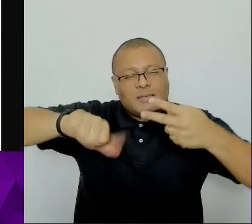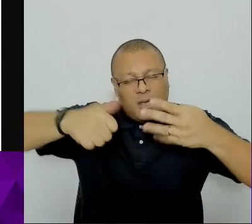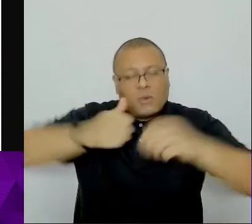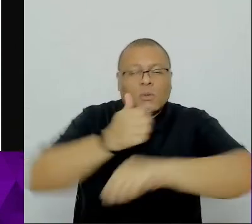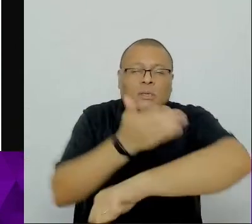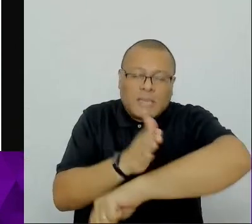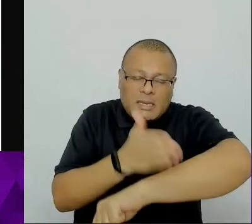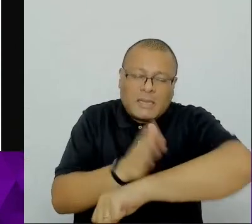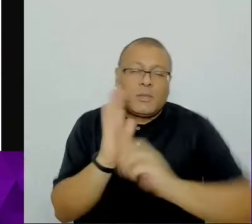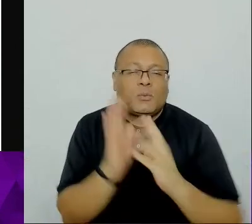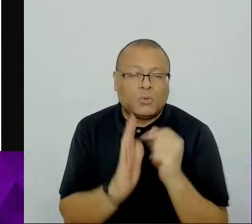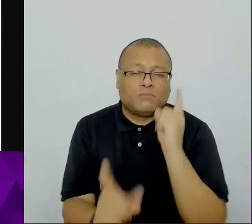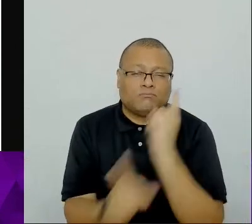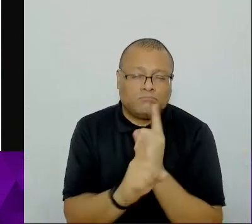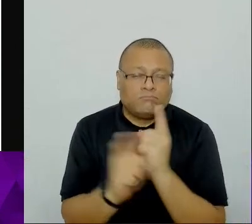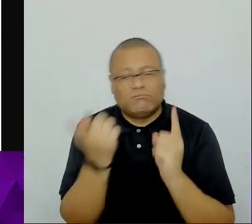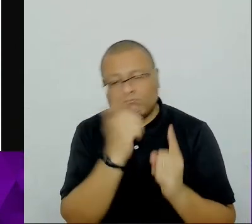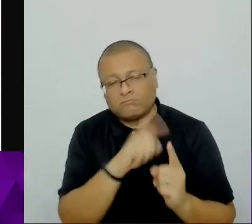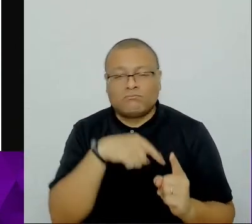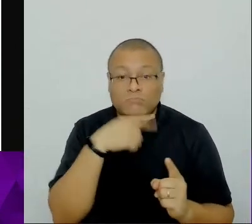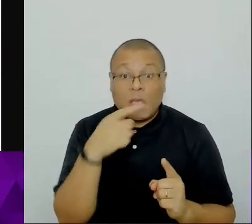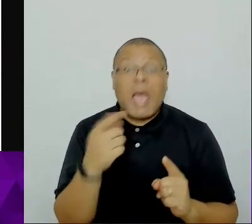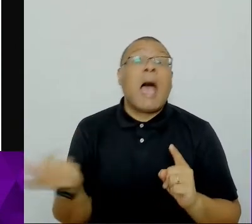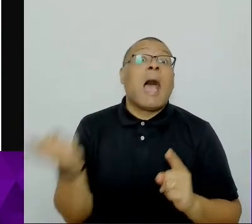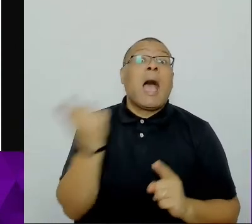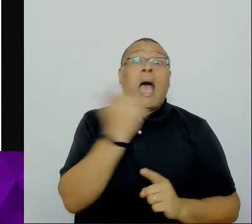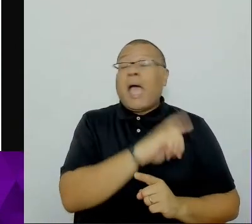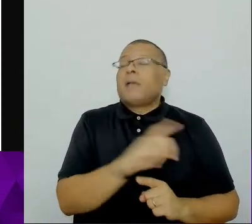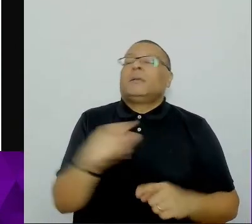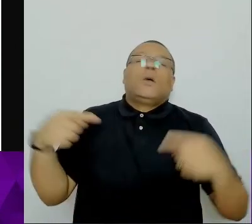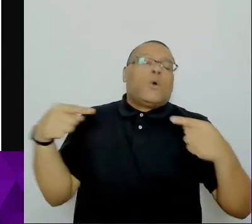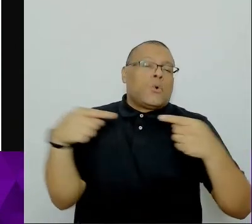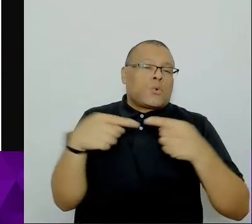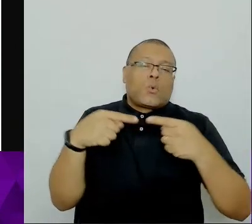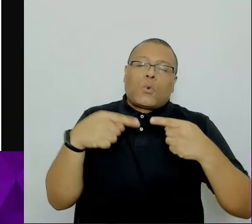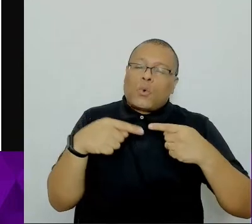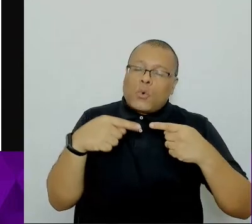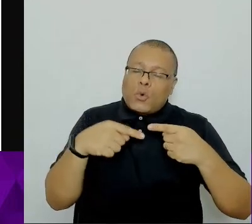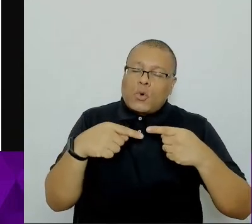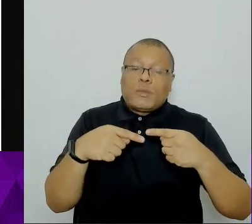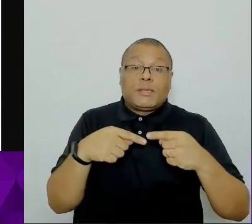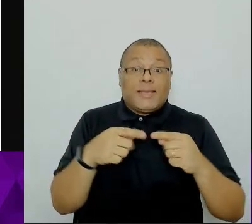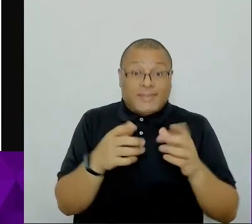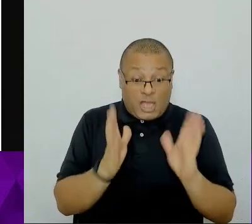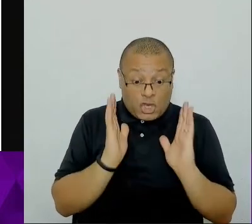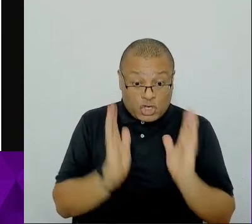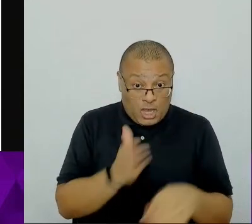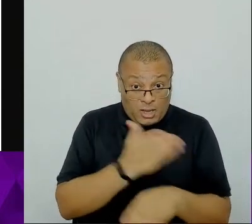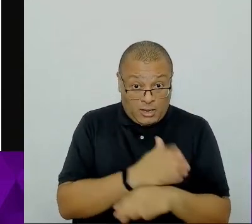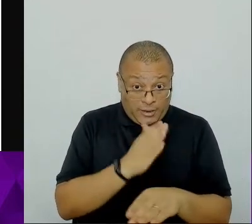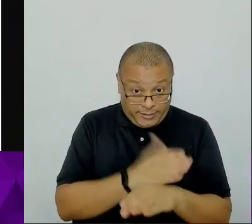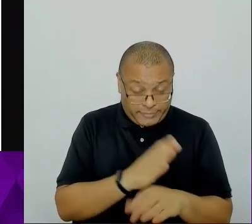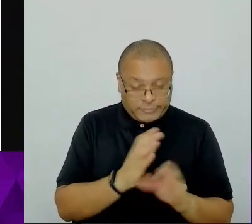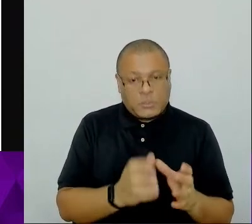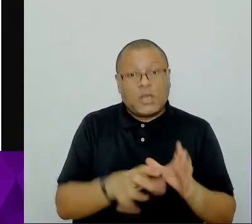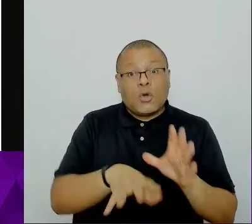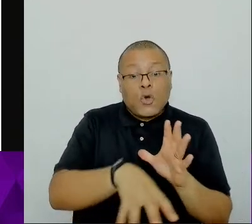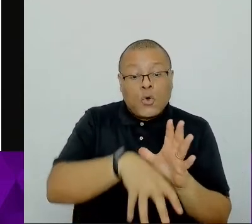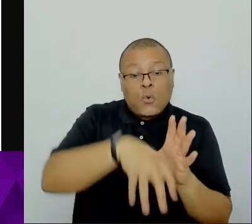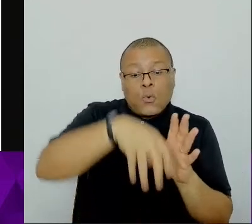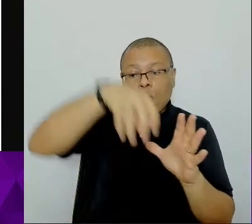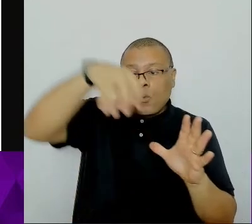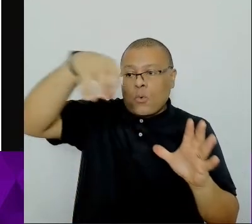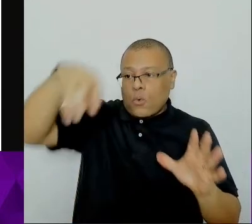treinamento do modelo, até que o modelo atenda, né, as necessidades, e aí eu exporto esse modelo, otimizo esse modelo